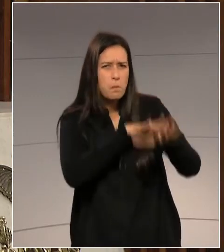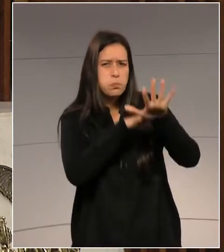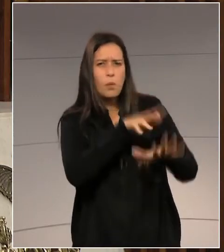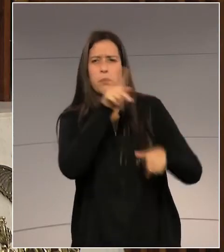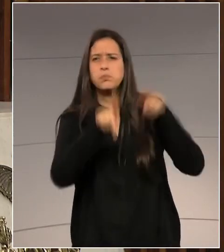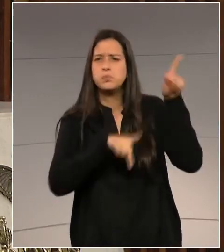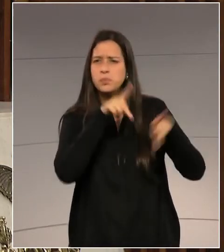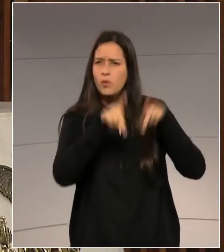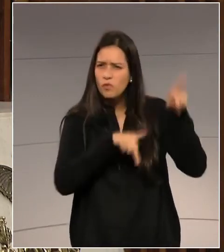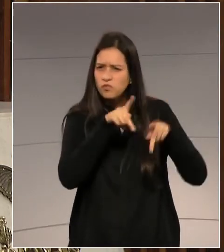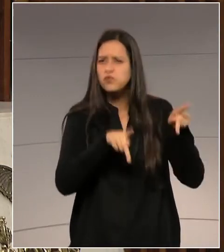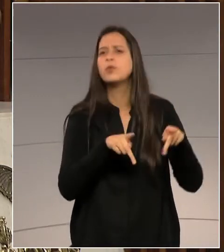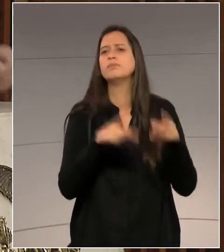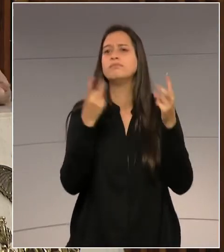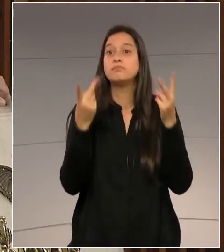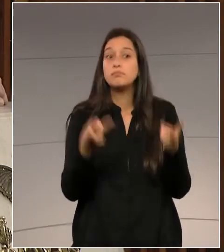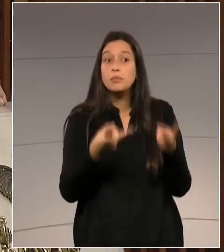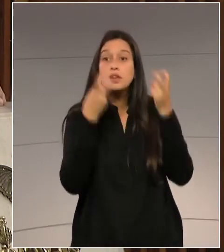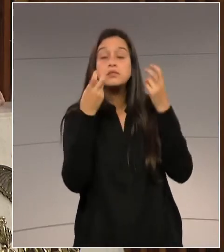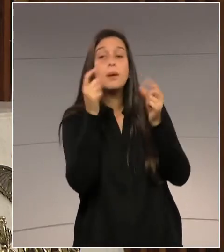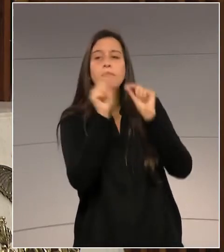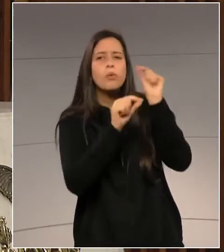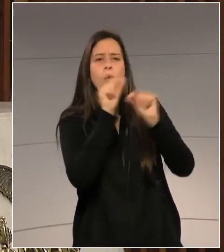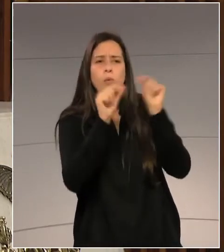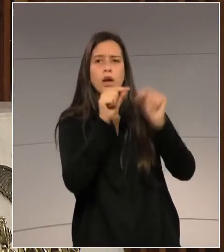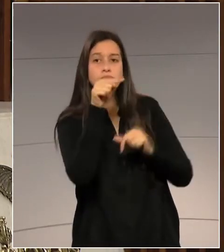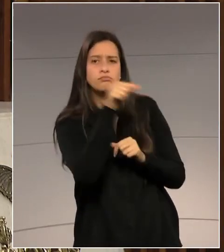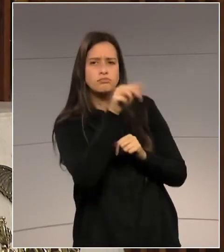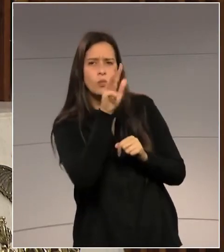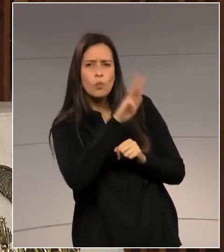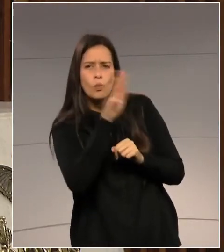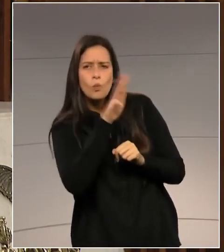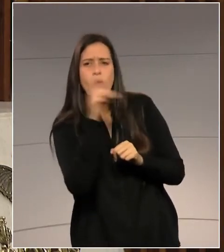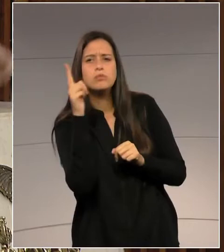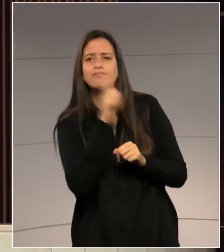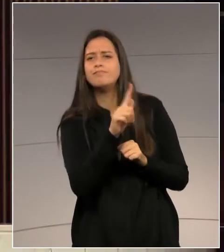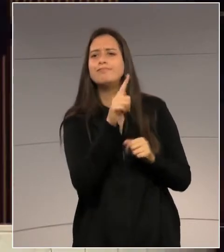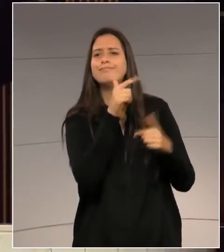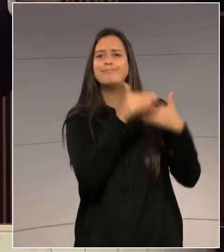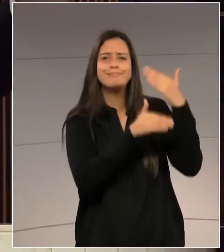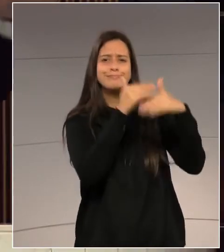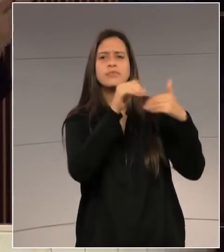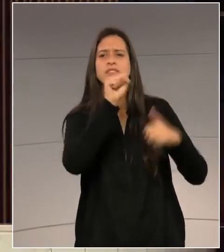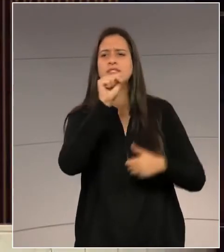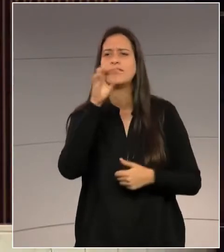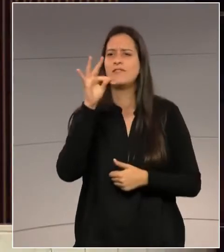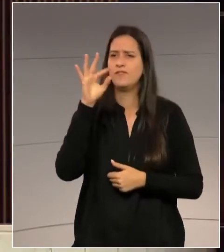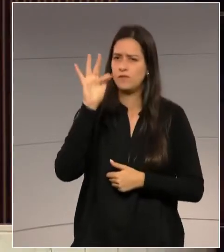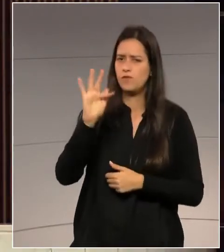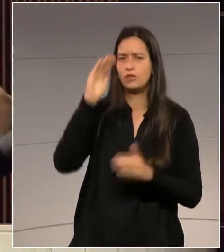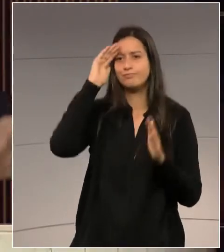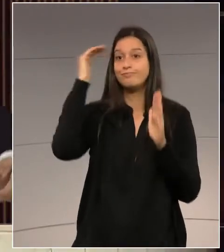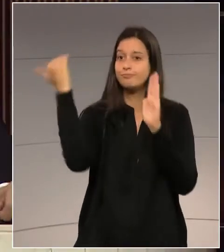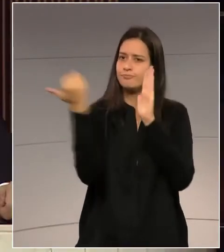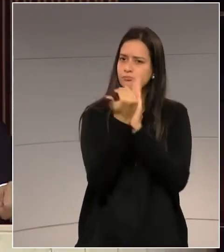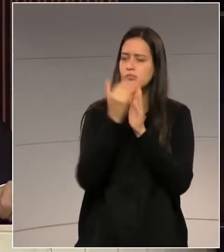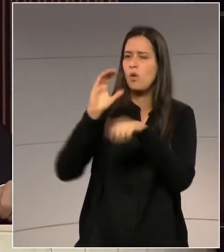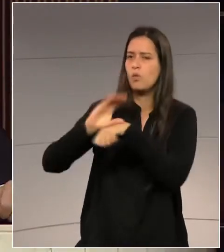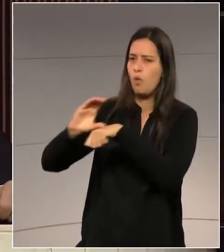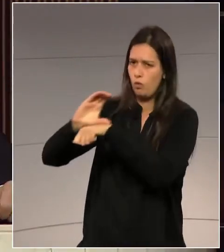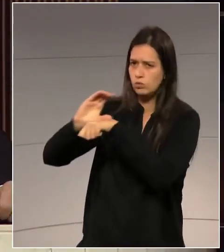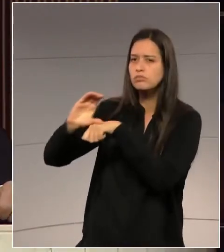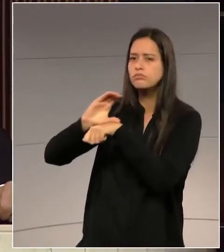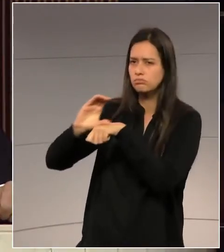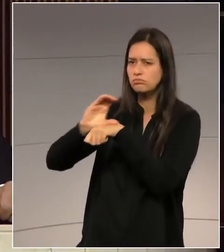stf foi um ser sincero só cumpriu o que estava na constituição se alguém não concorda com a constituição a tui pole